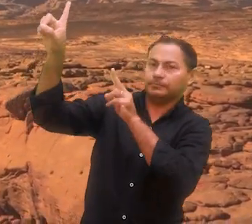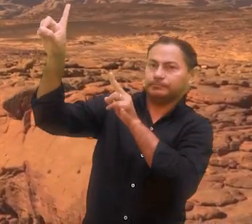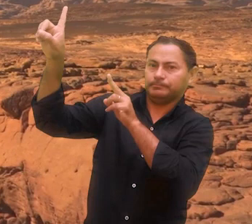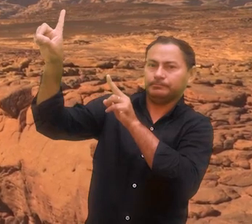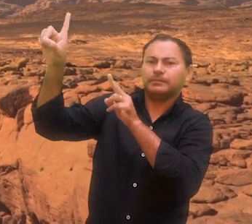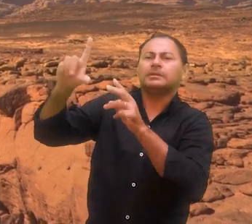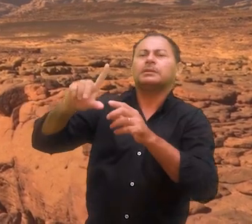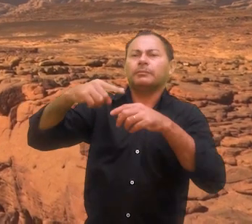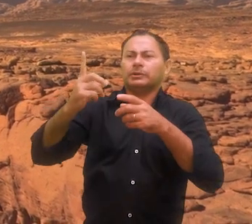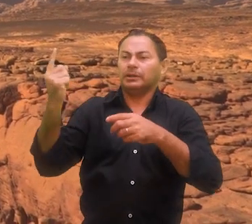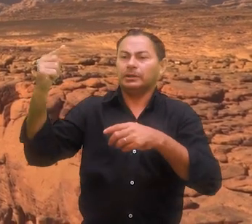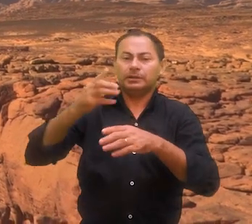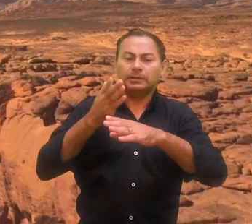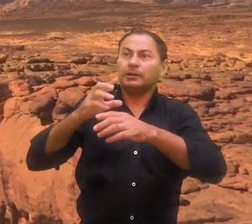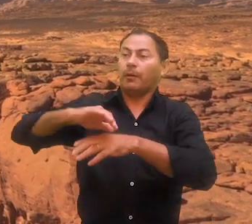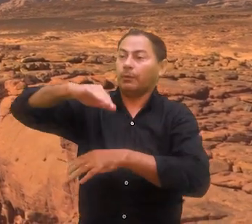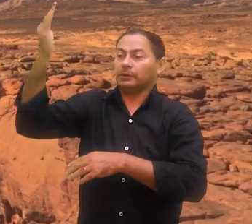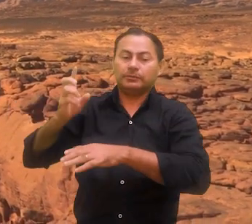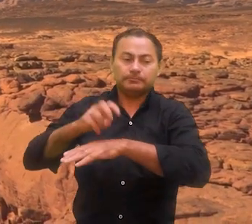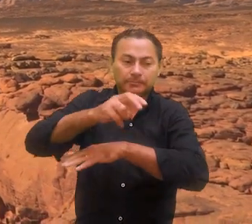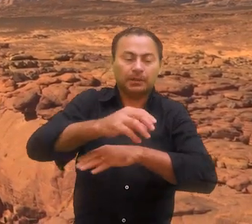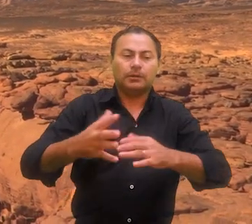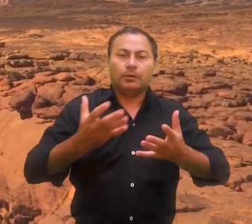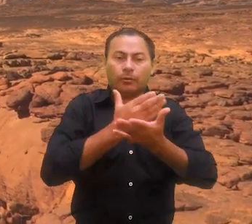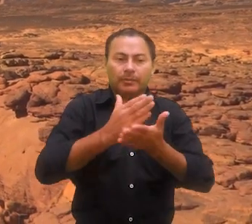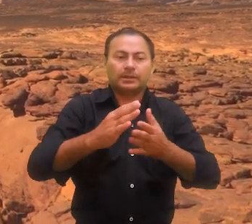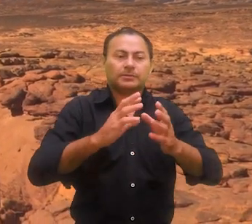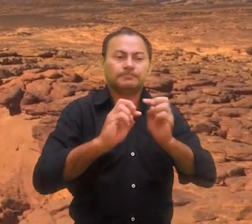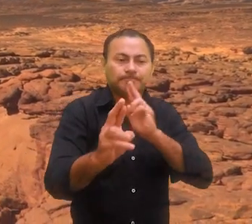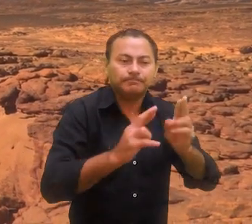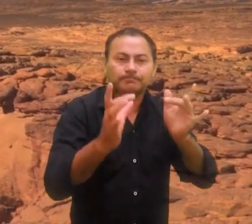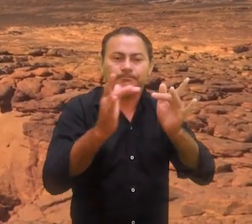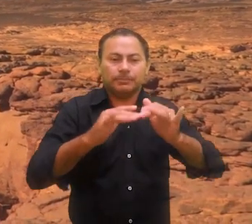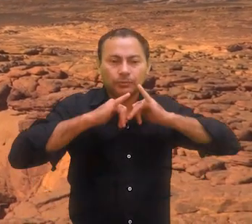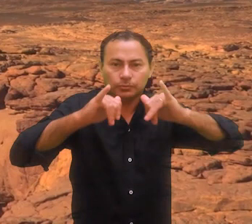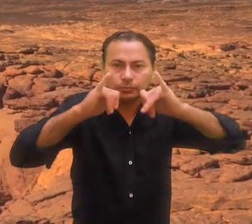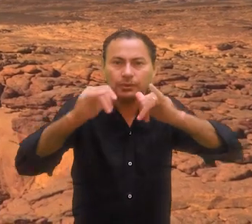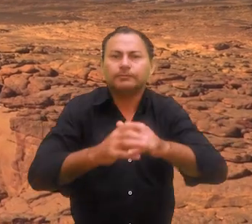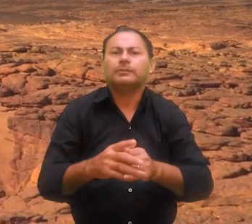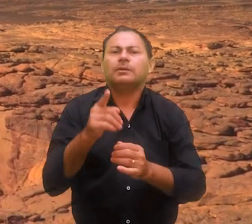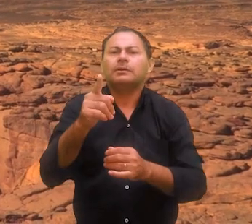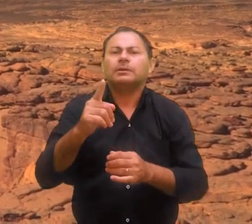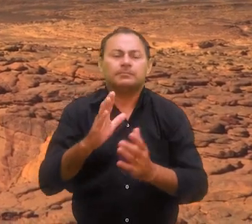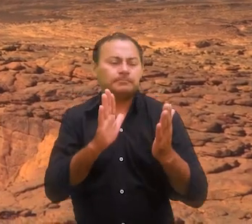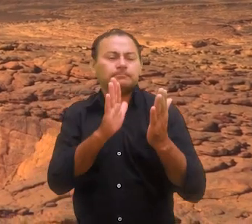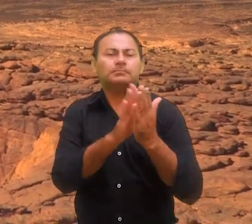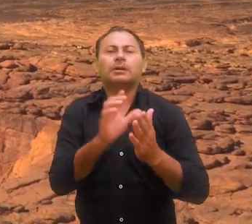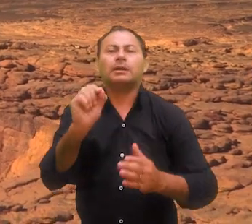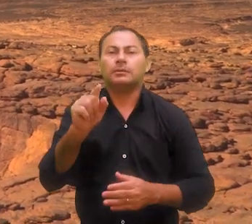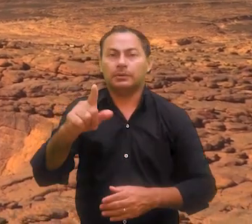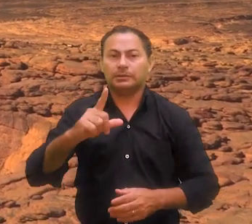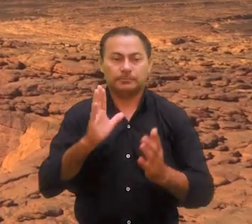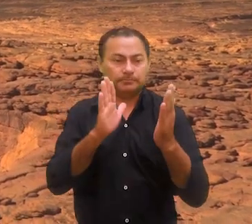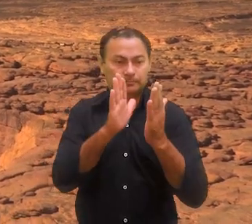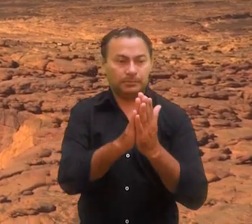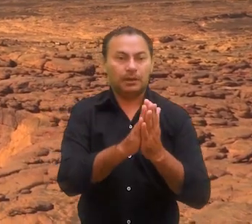seu olhar para o alto, mesmo depois de ter descido a montanha e começa a trabalhar os seus relacionamentos, com o que você se